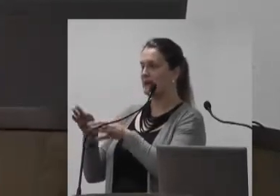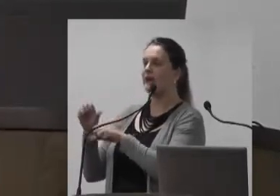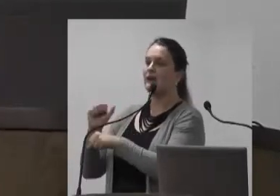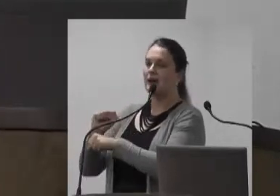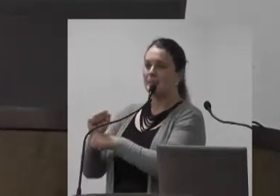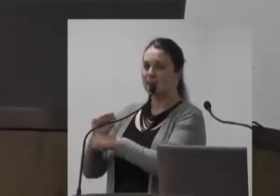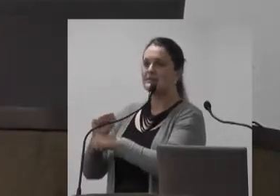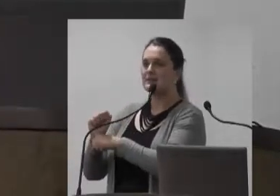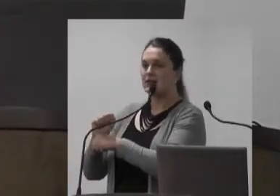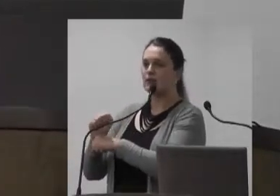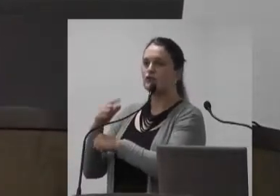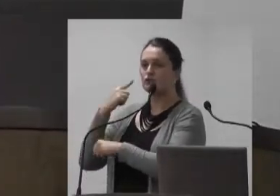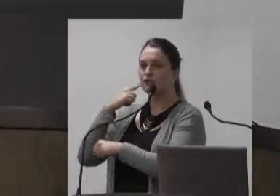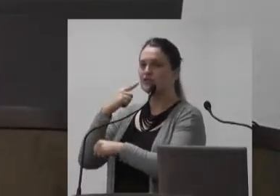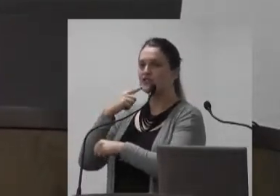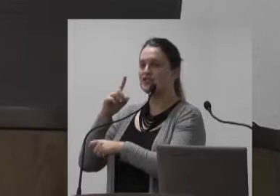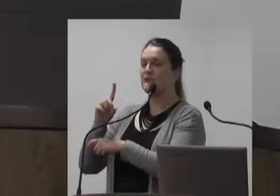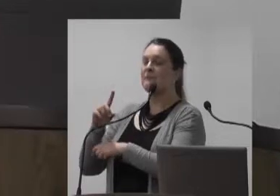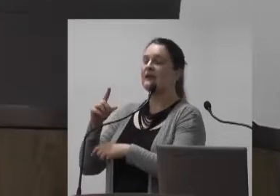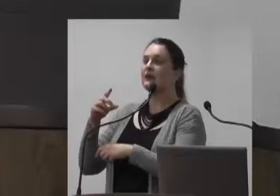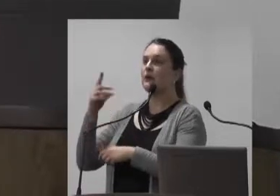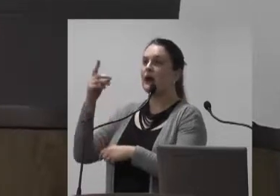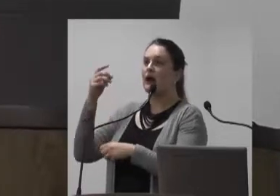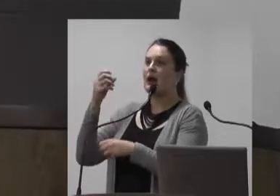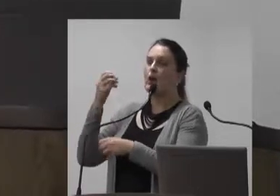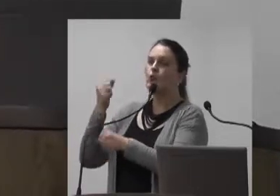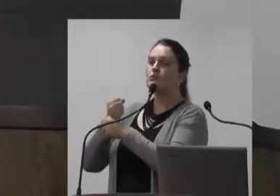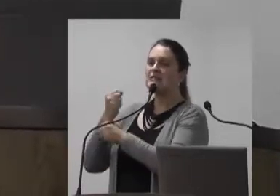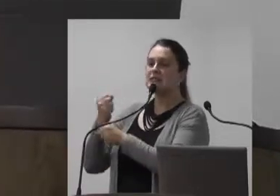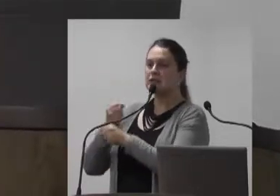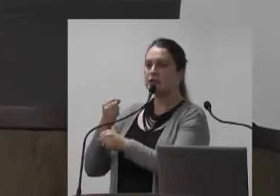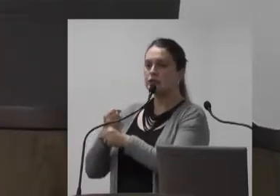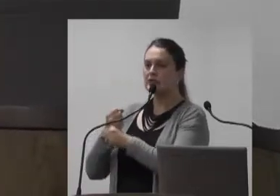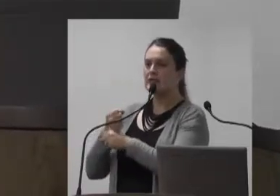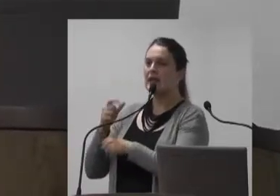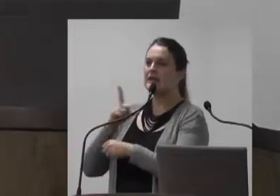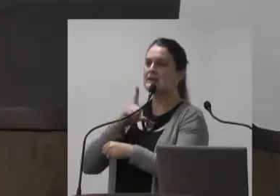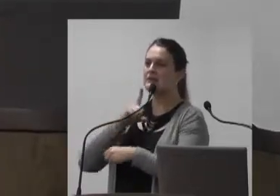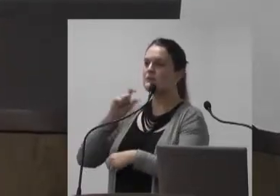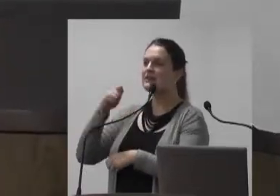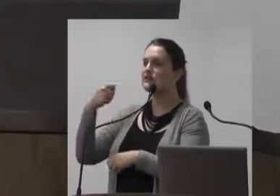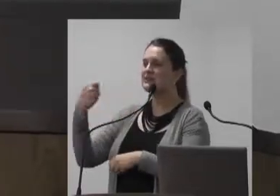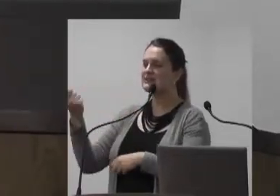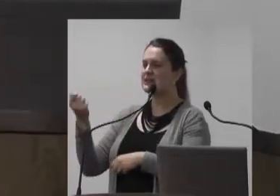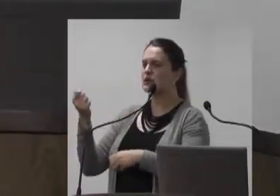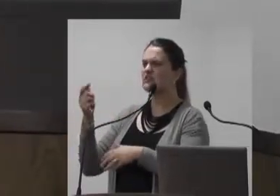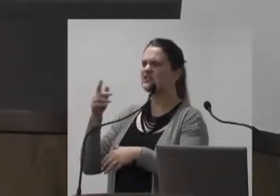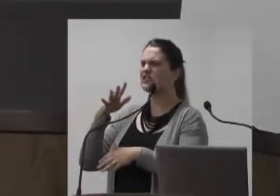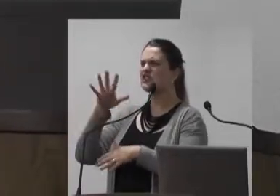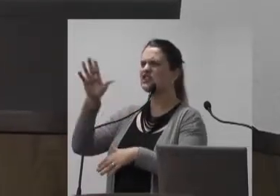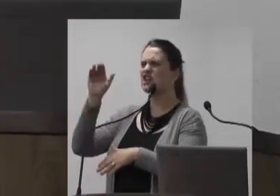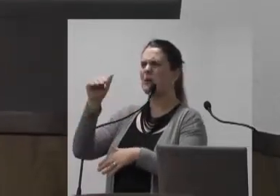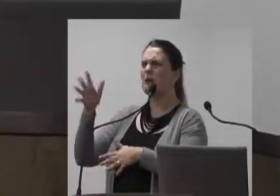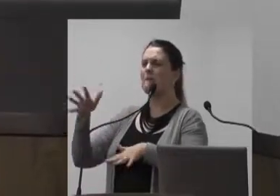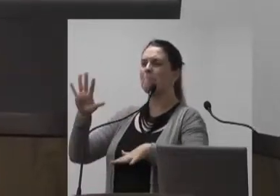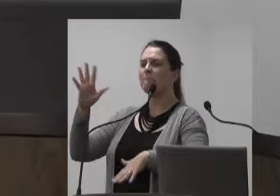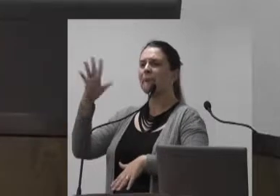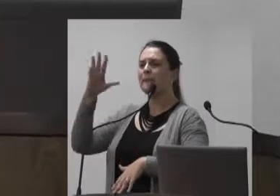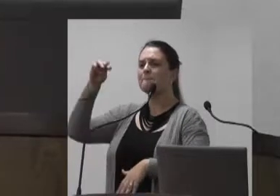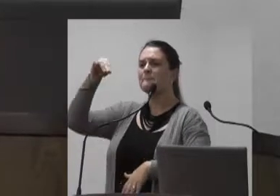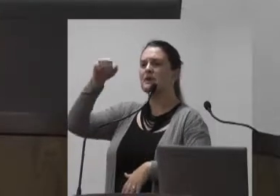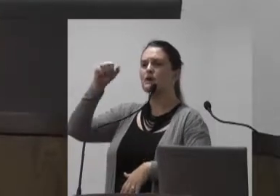autoescolas, né, para ensinar o surdo a dirigir. Então, há alguns anos, existe uma associação que se